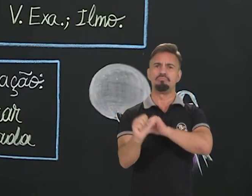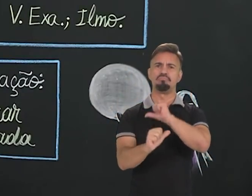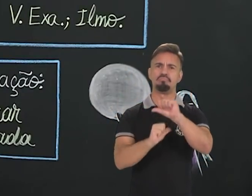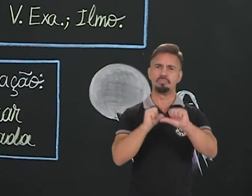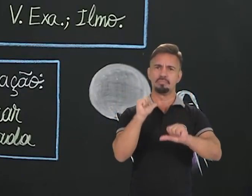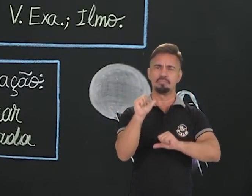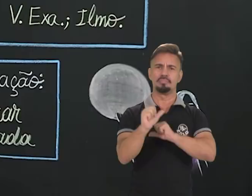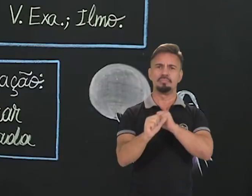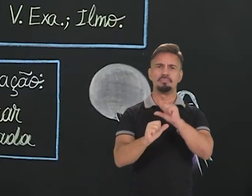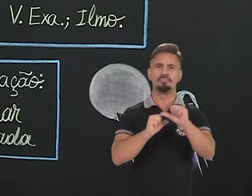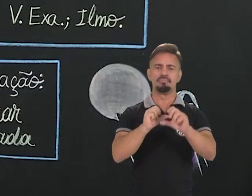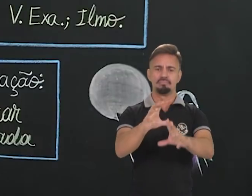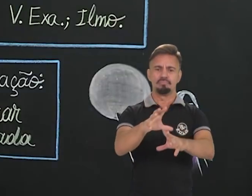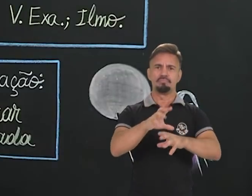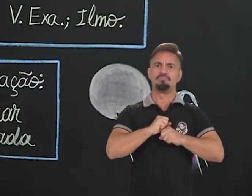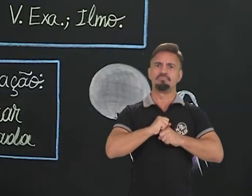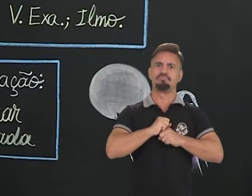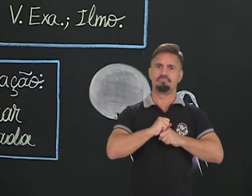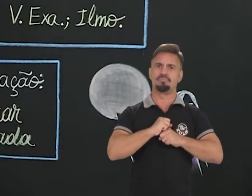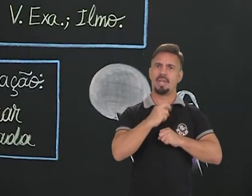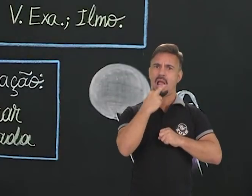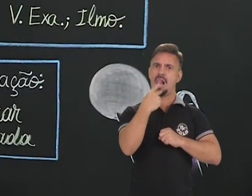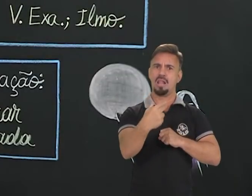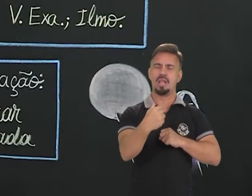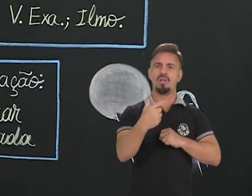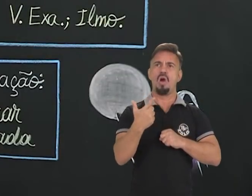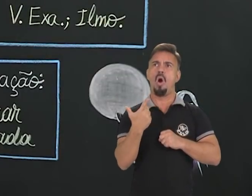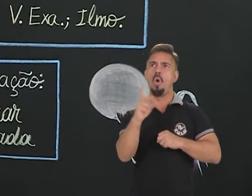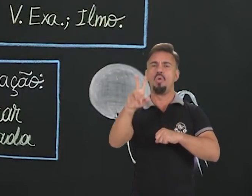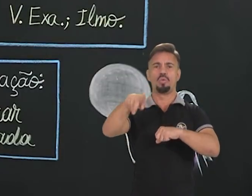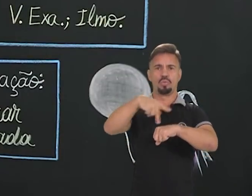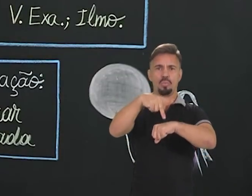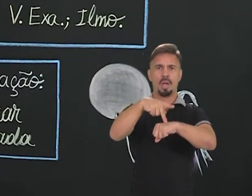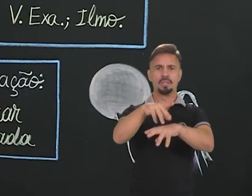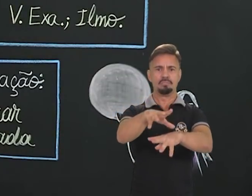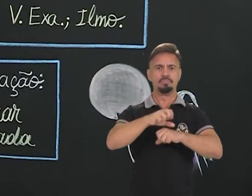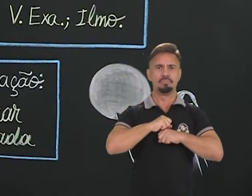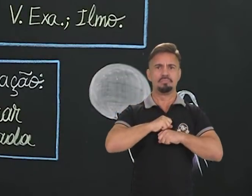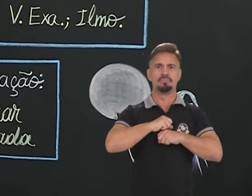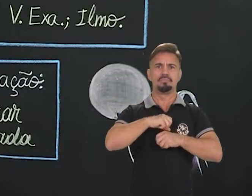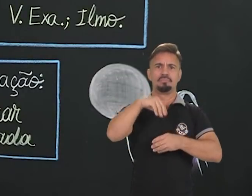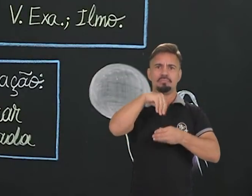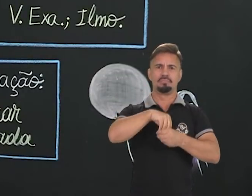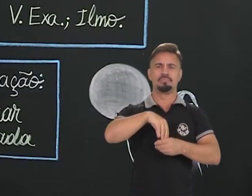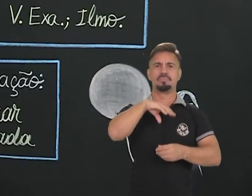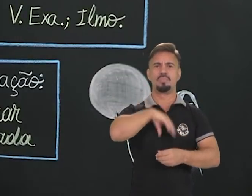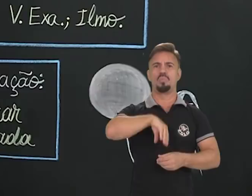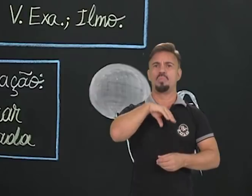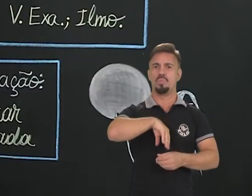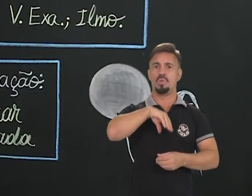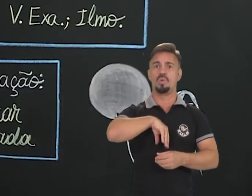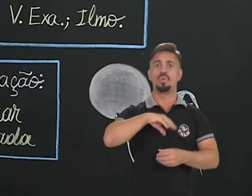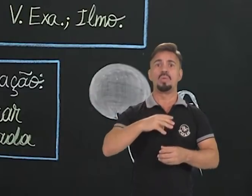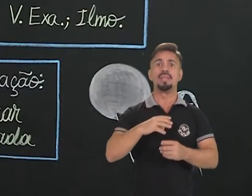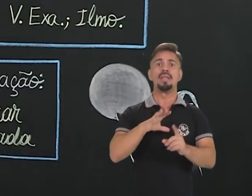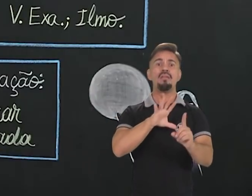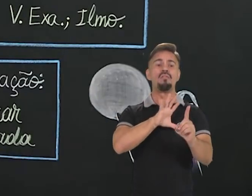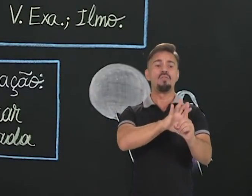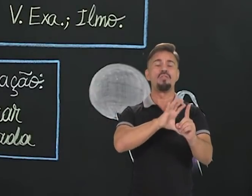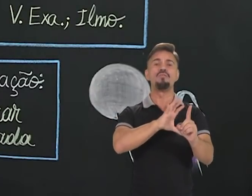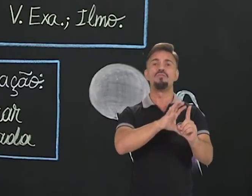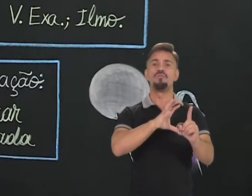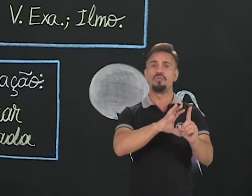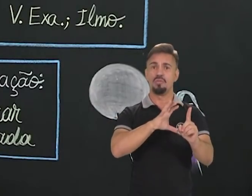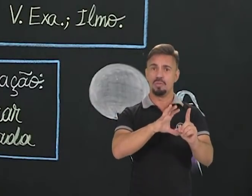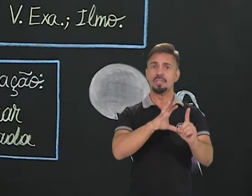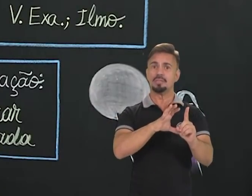a gente incorpora uma palavra de outro idioma na nossa língua. Ou seja, há uma influência